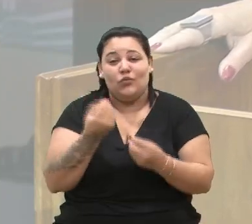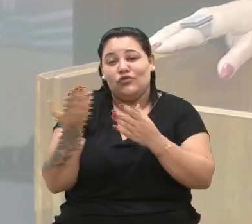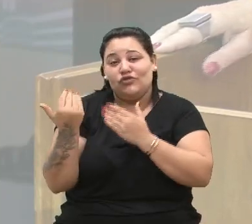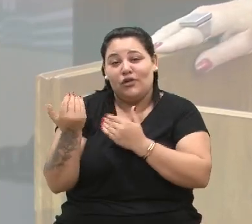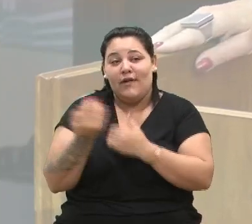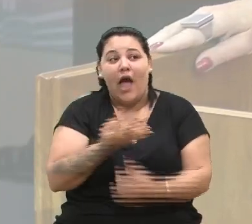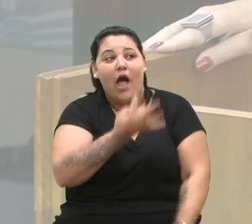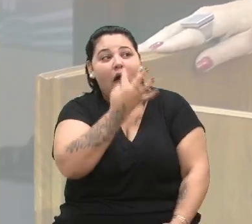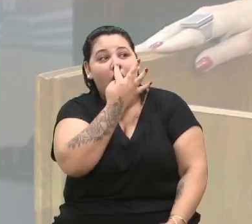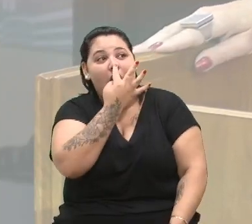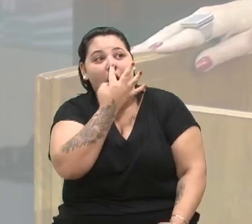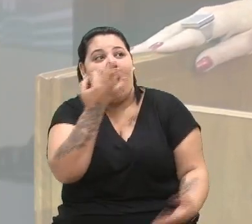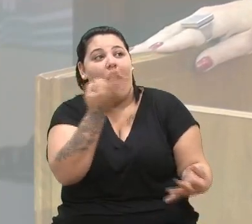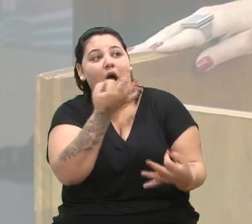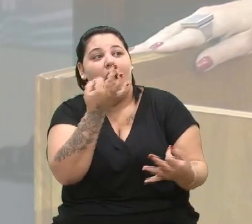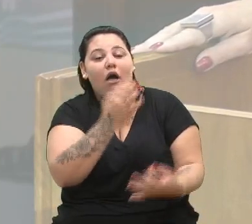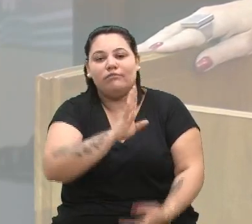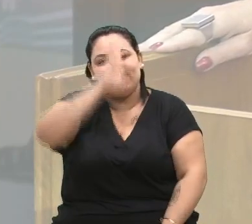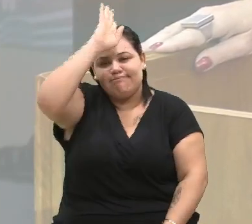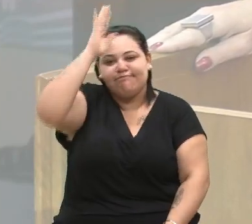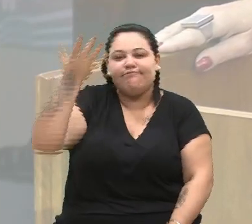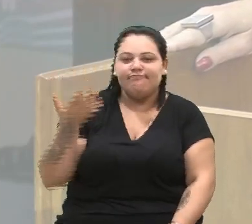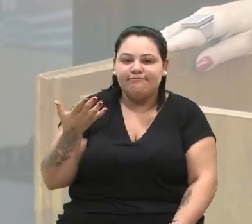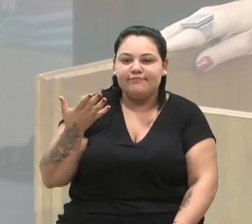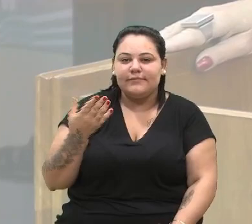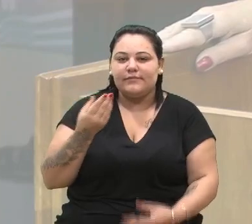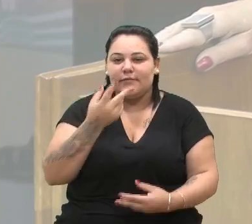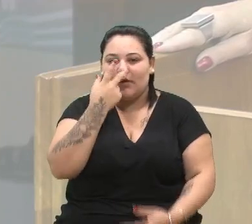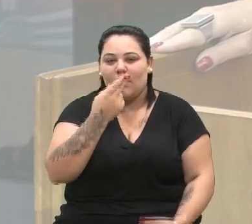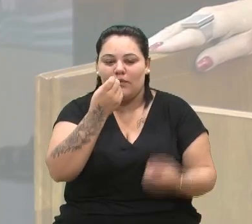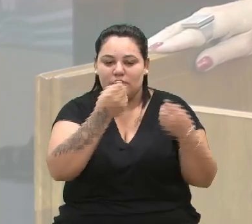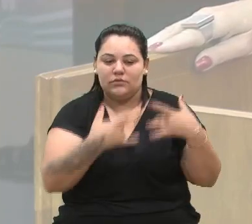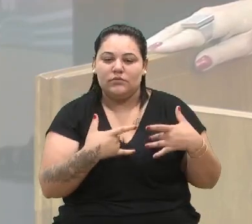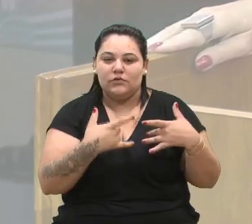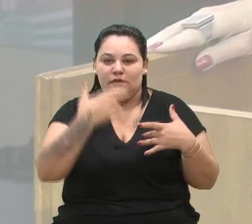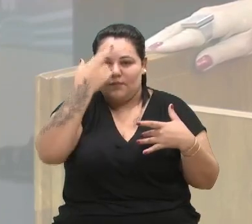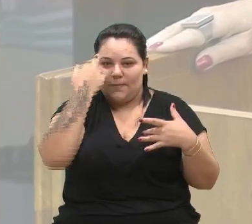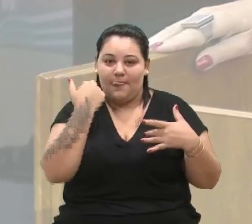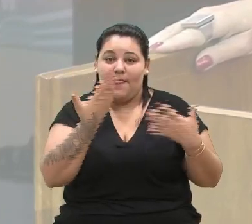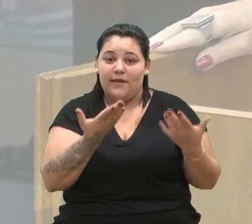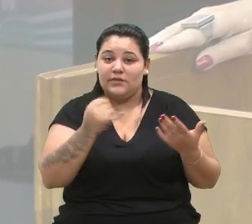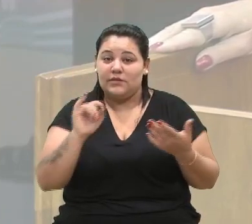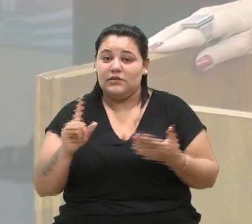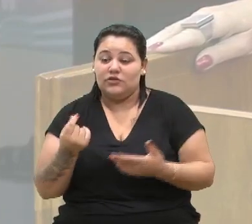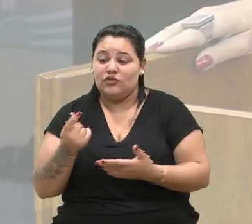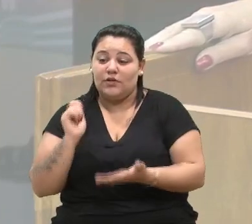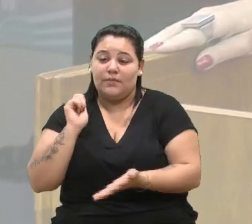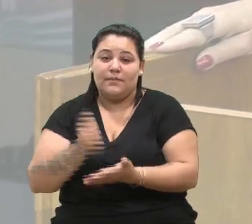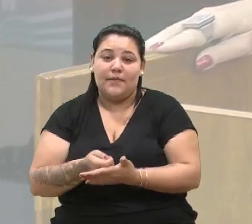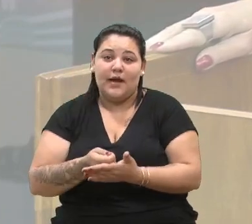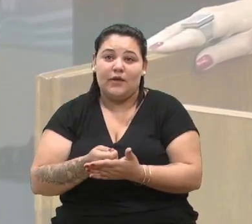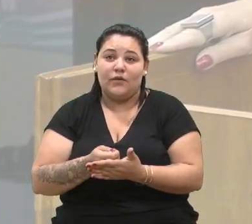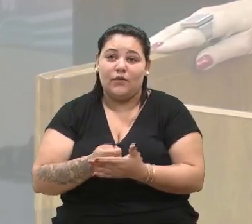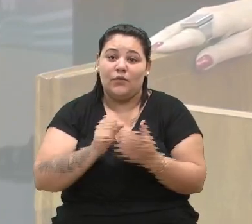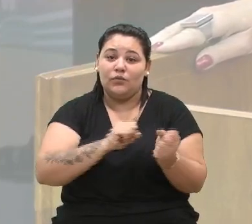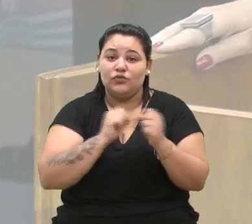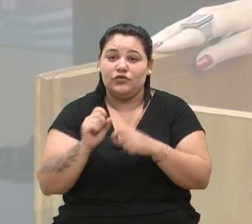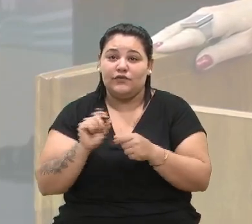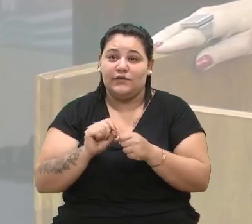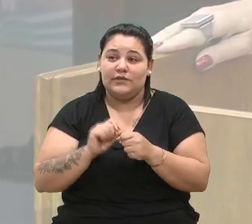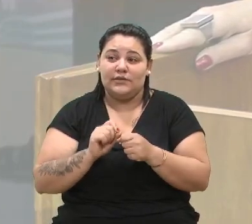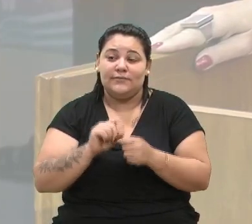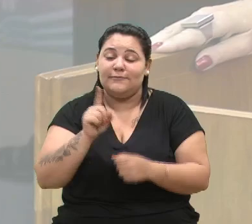que ficam, e como disse o vereador Rafael, se esse valor pago ali, quantas coisas poderia ser dado? A sonegação